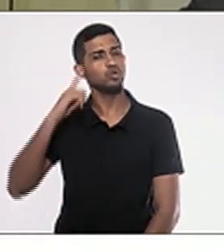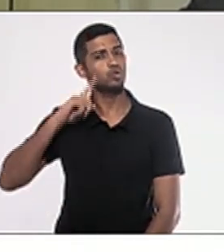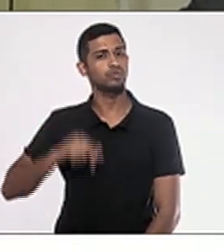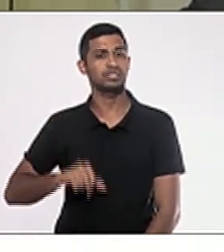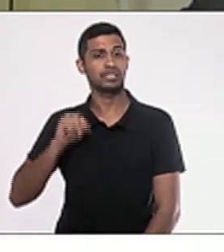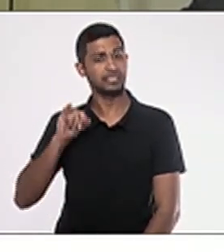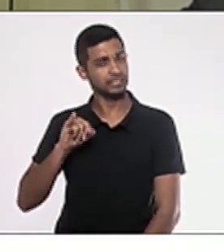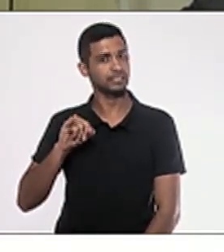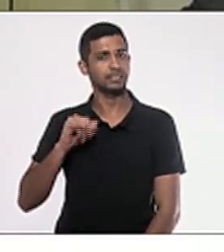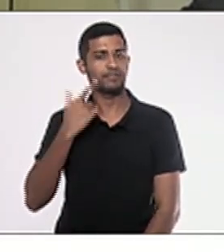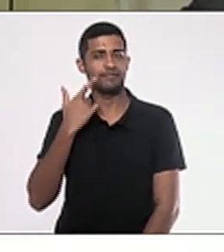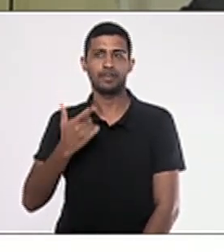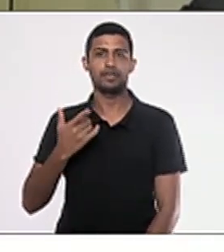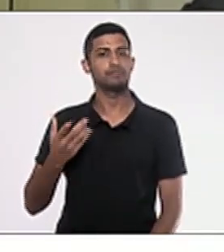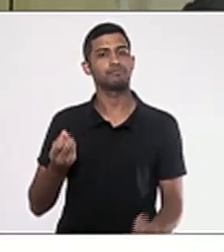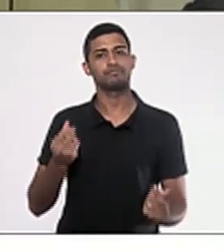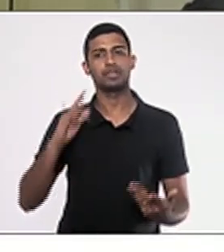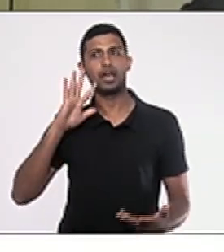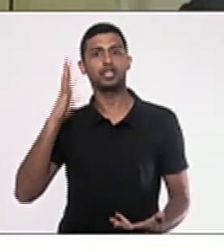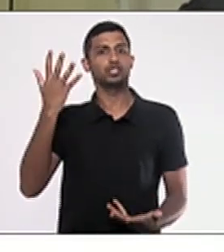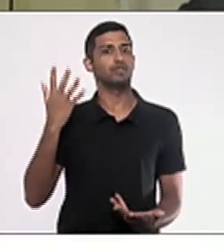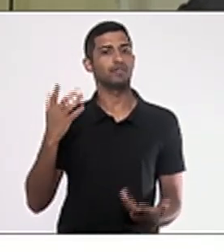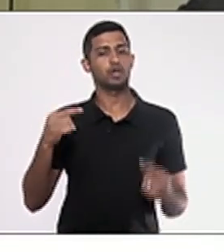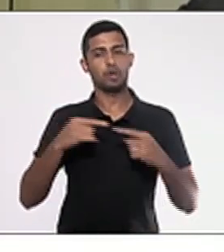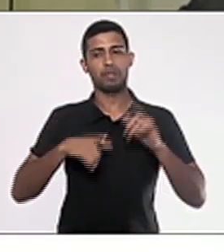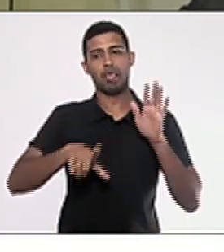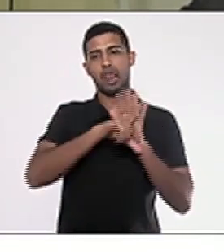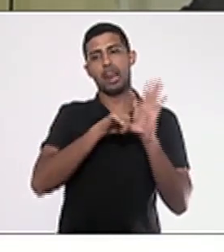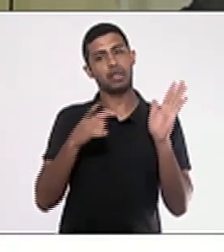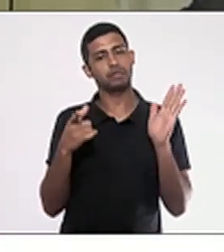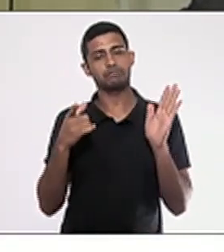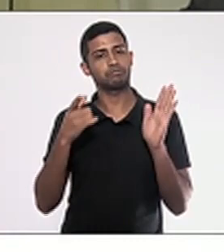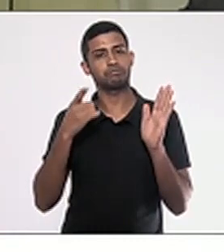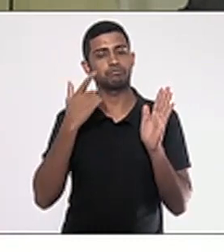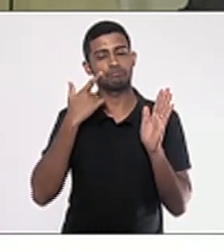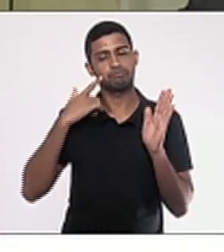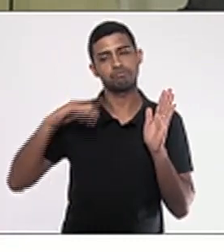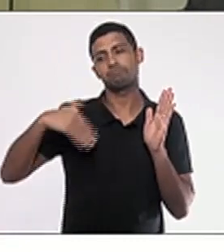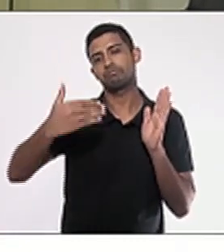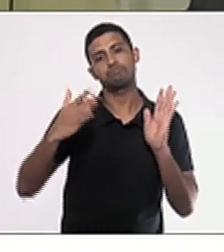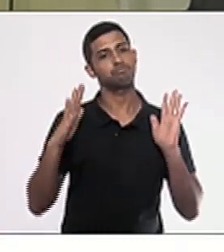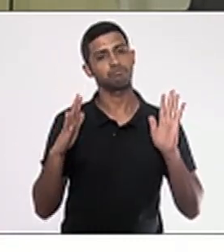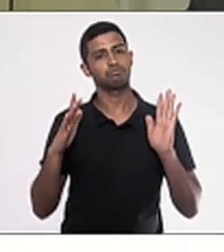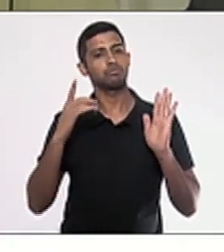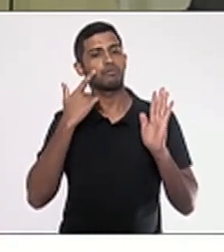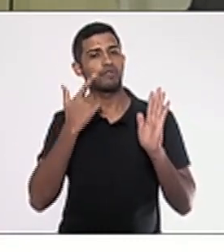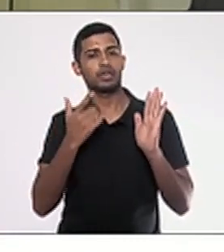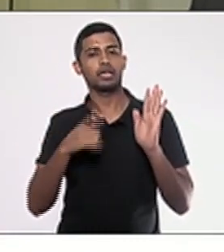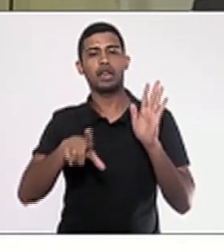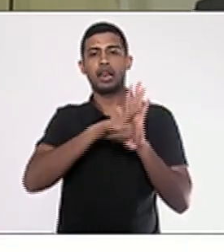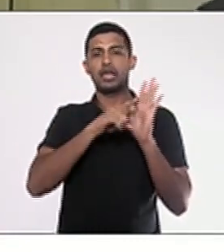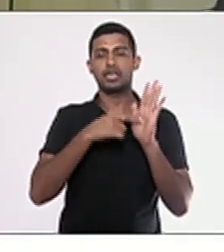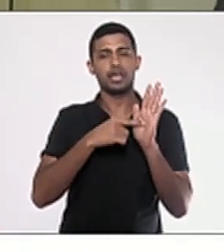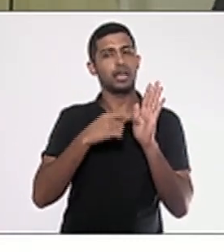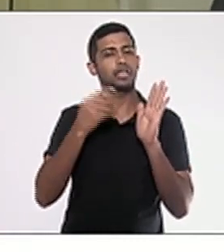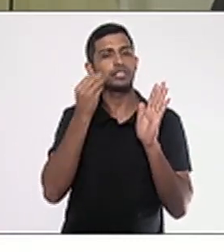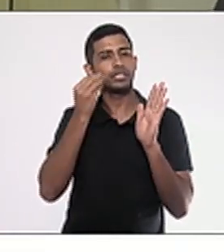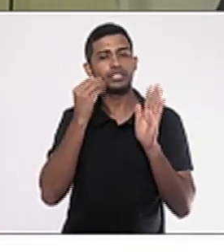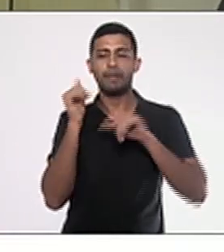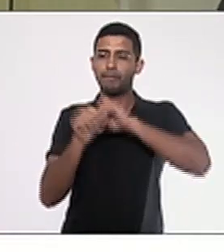uma solução legislativa possível, talvez ampliar a questão da tarifa